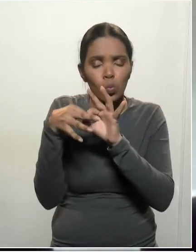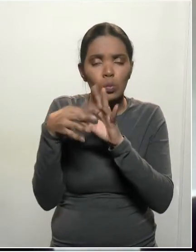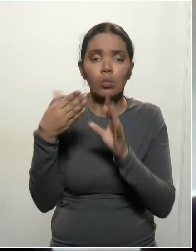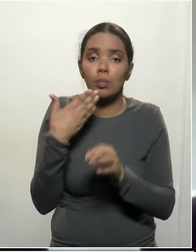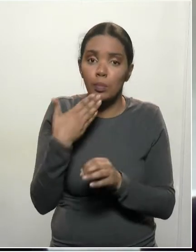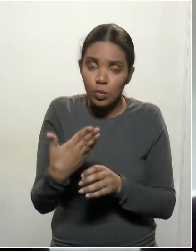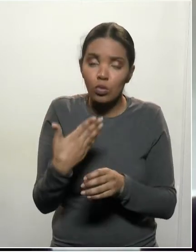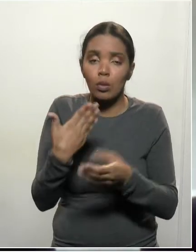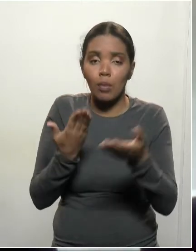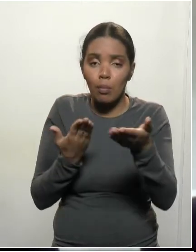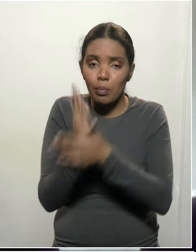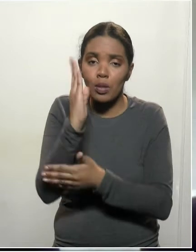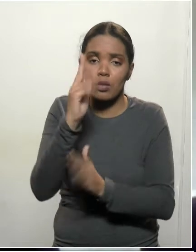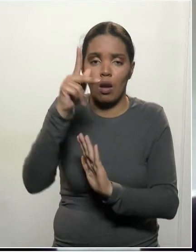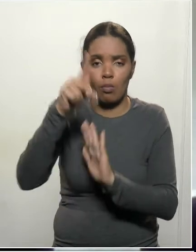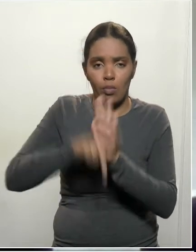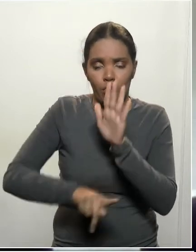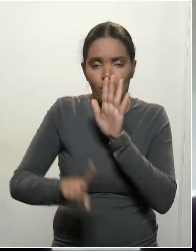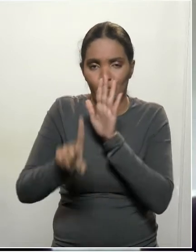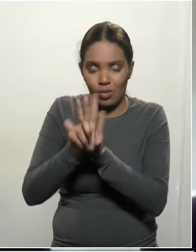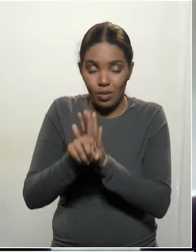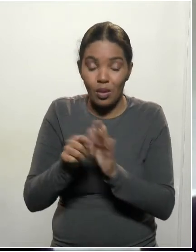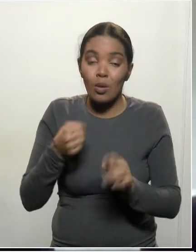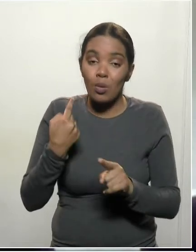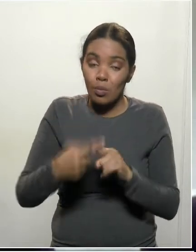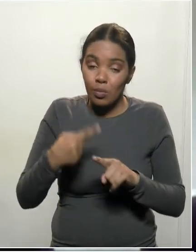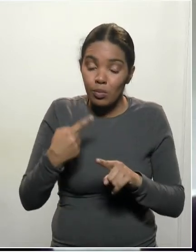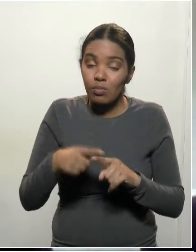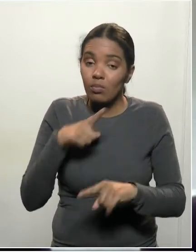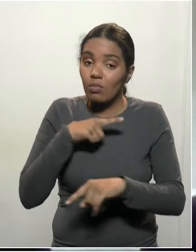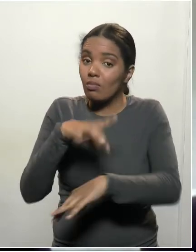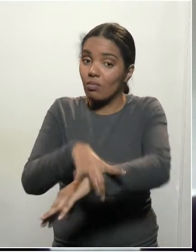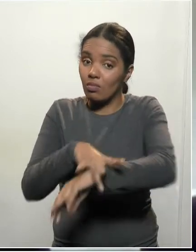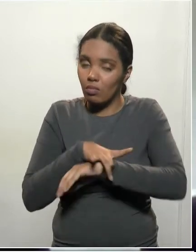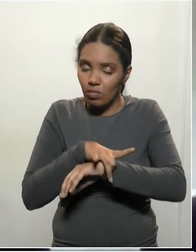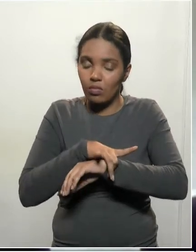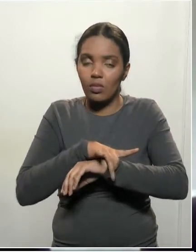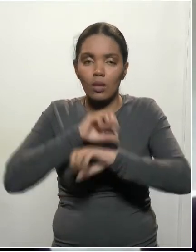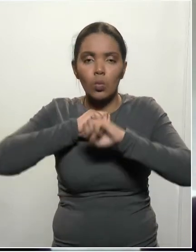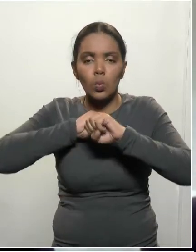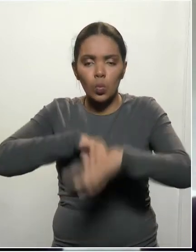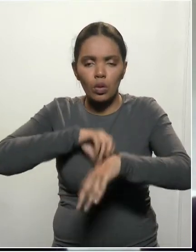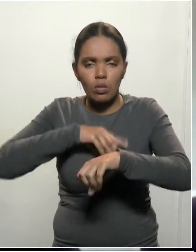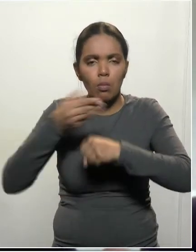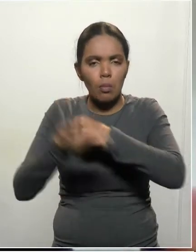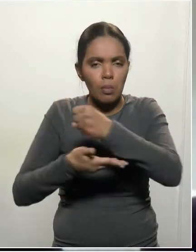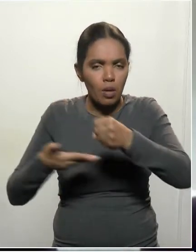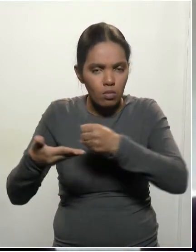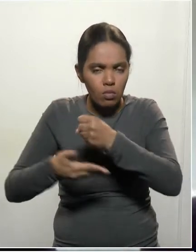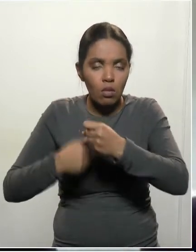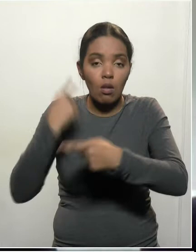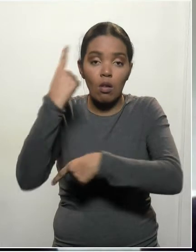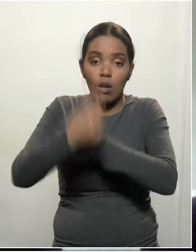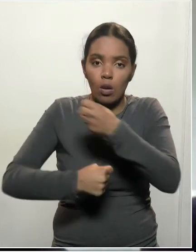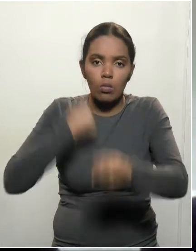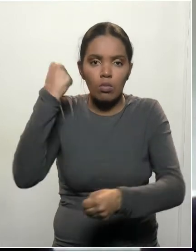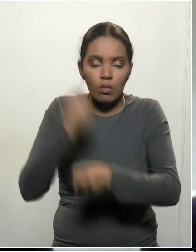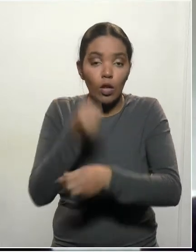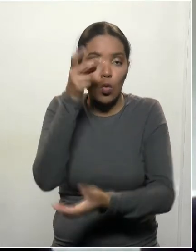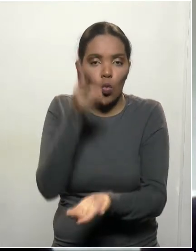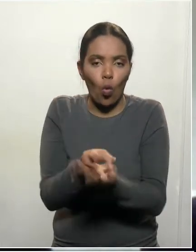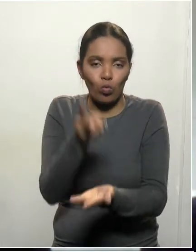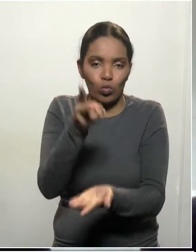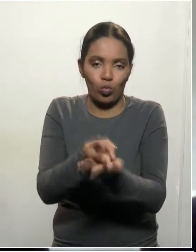da aprovação desta PEC para garantir que a educação básica no ano que vem tenha condições de funcionar. Porque,